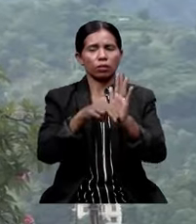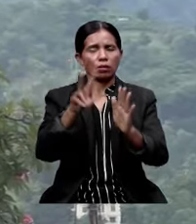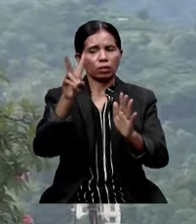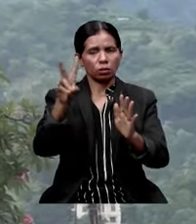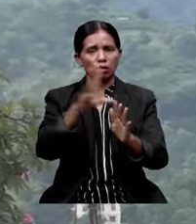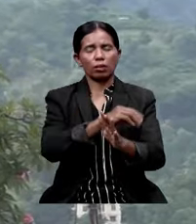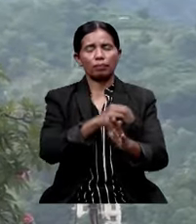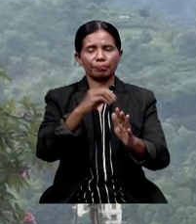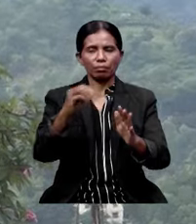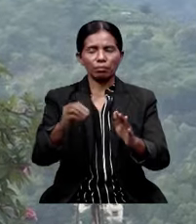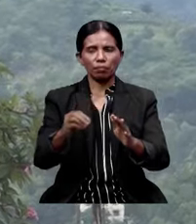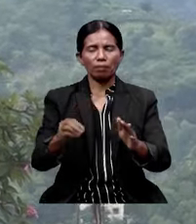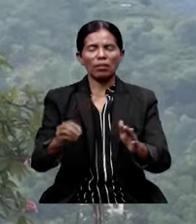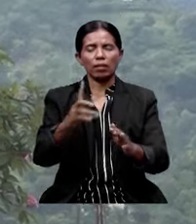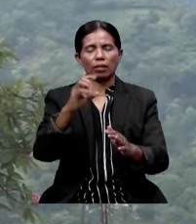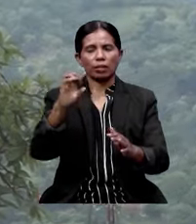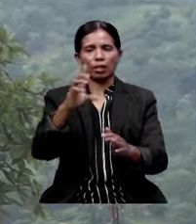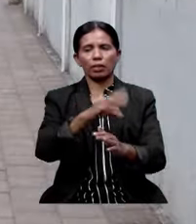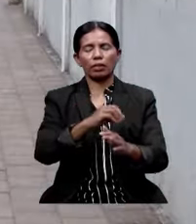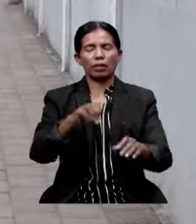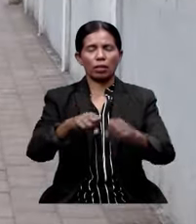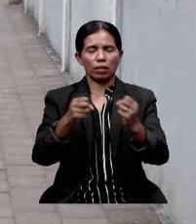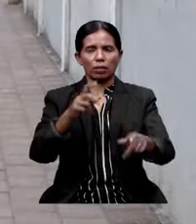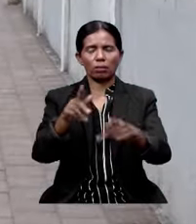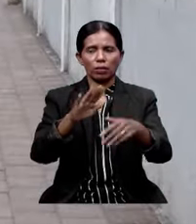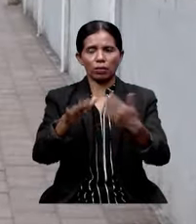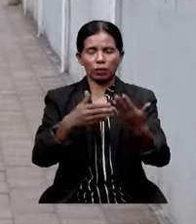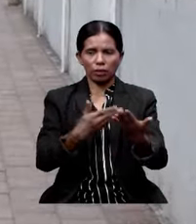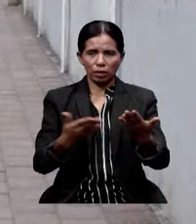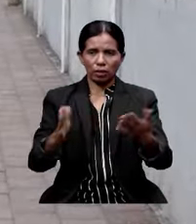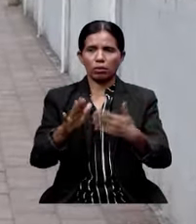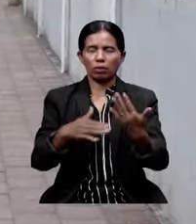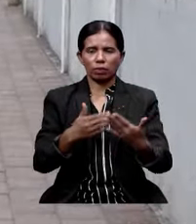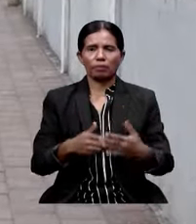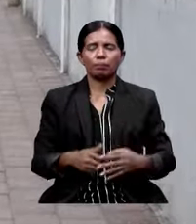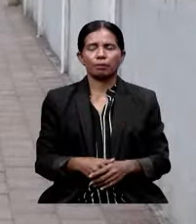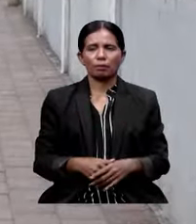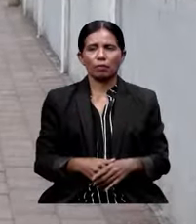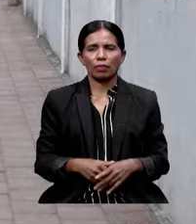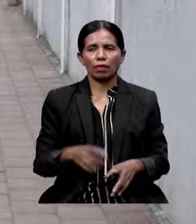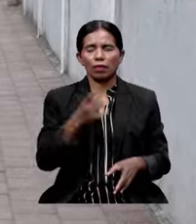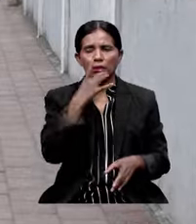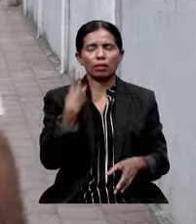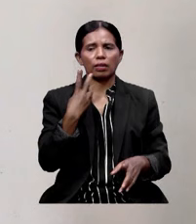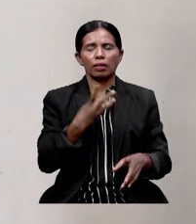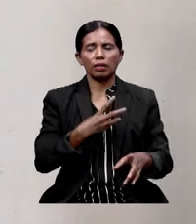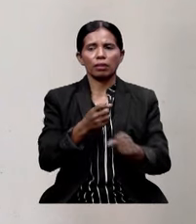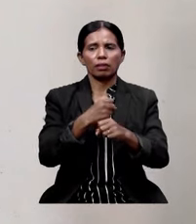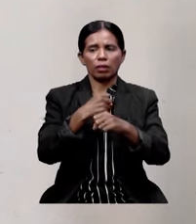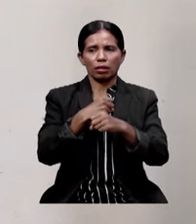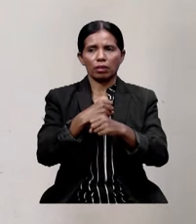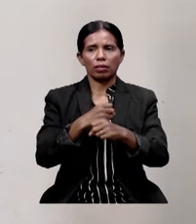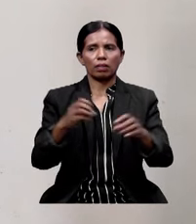área aimutin no delta ho dia straga komunida de nia sasan elektroniku sira ahi ita halo be ahi dene